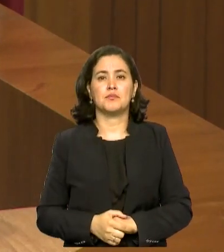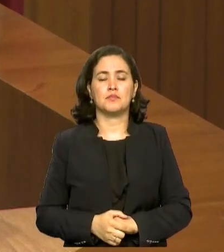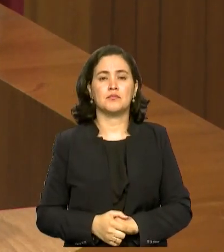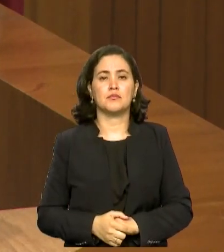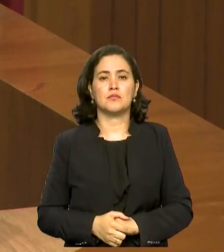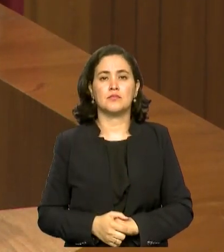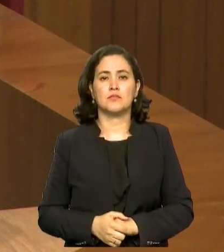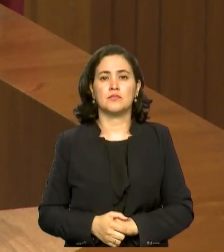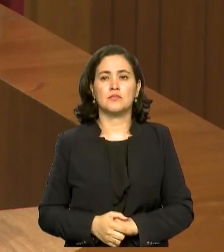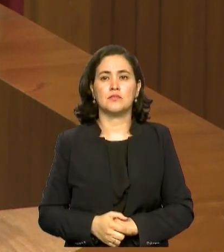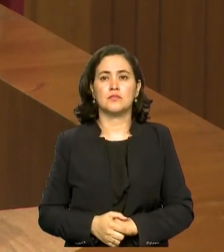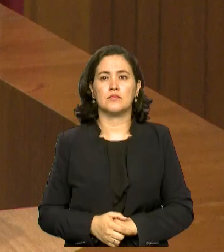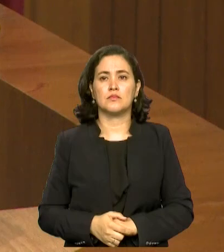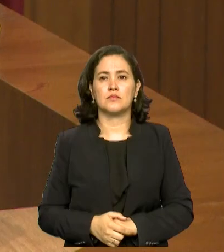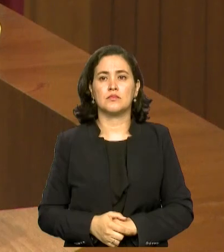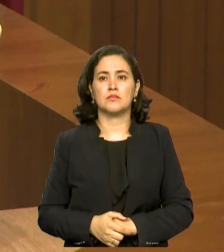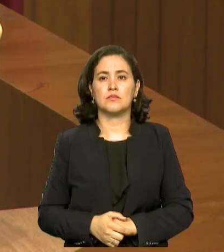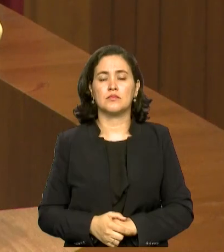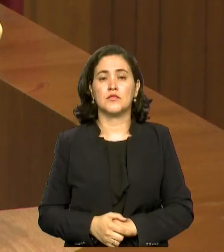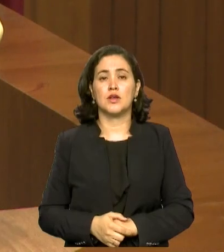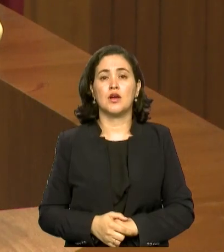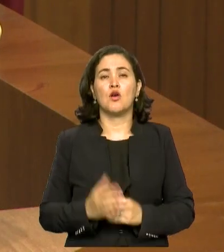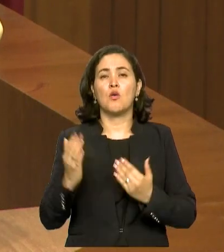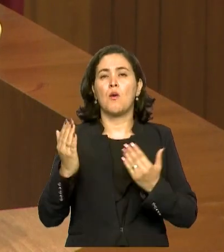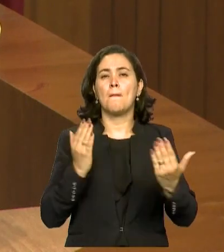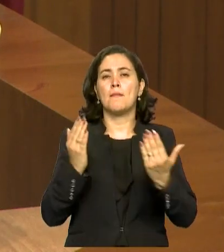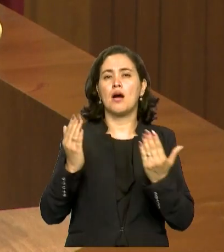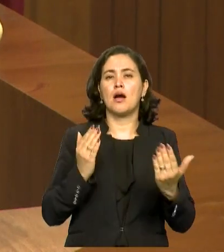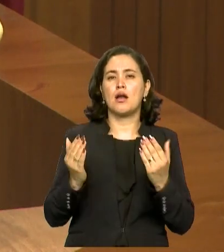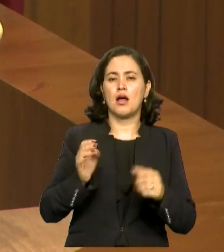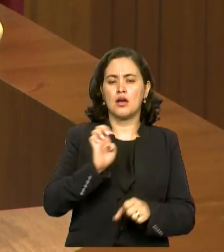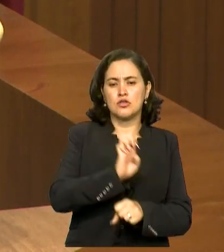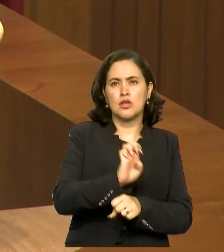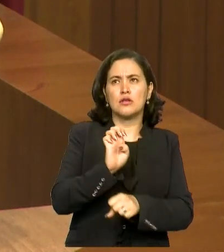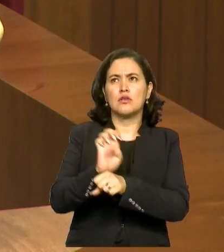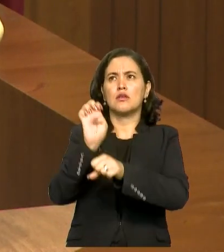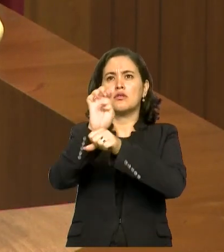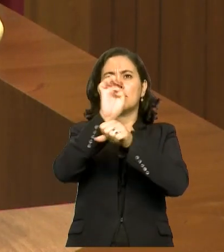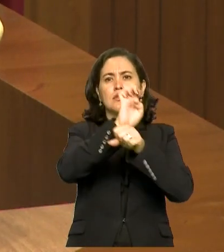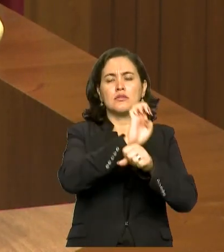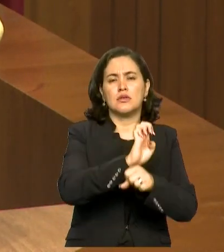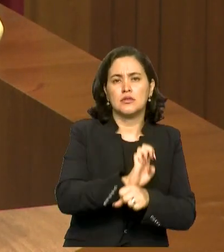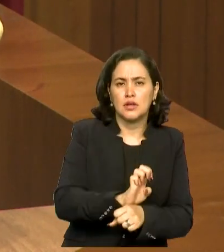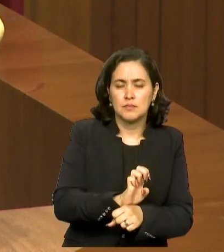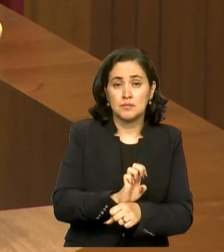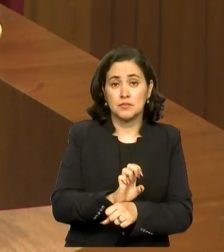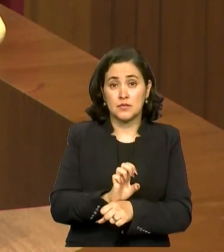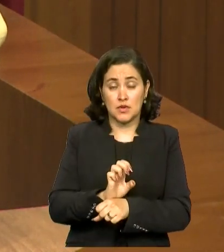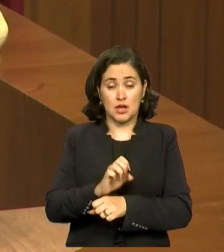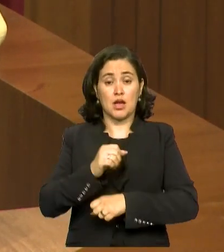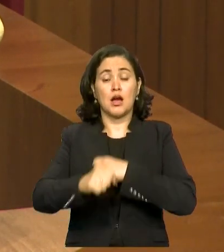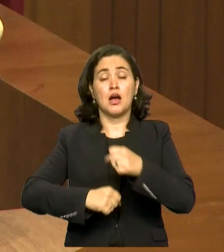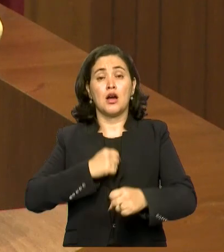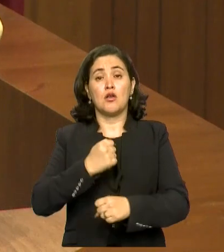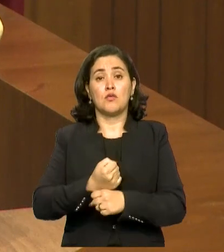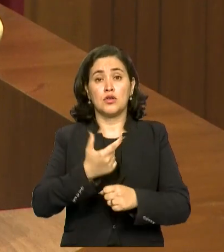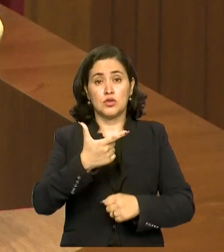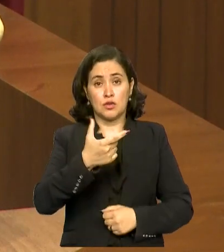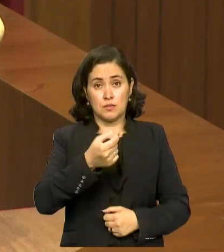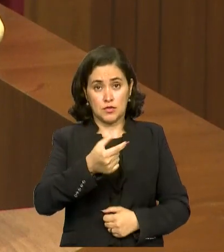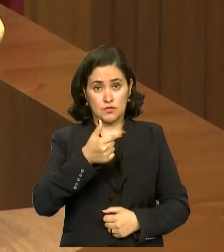estados, o Maranhão, no ano de 2022, ele estava no 14º